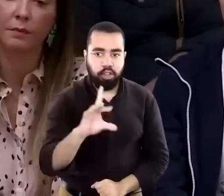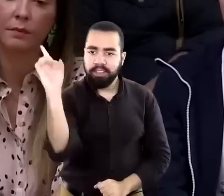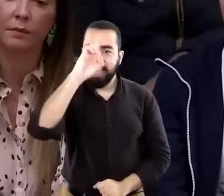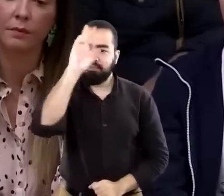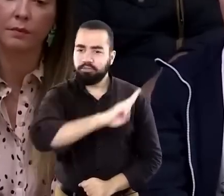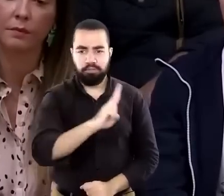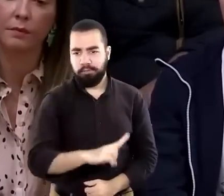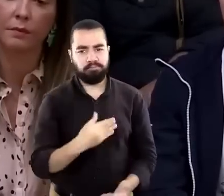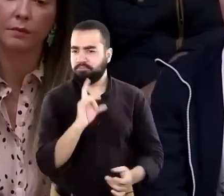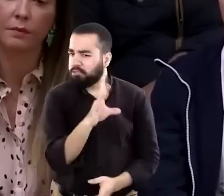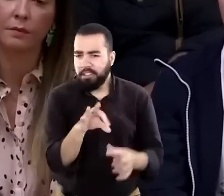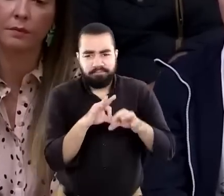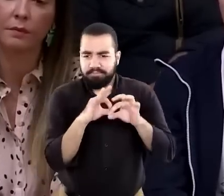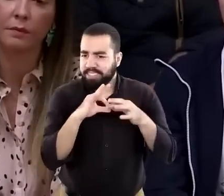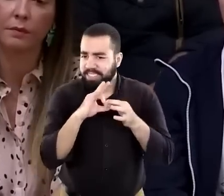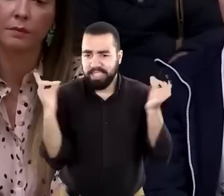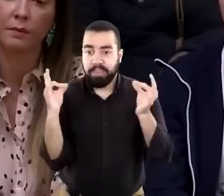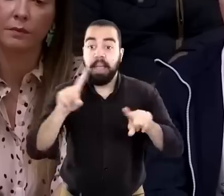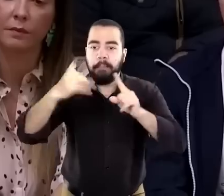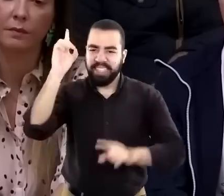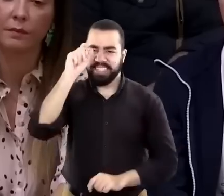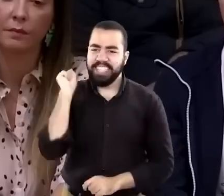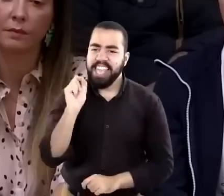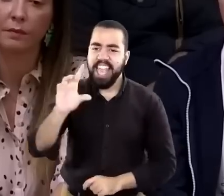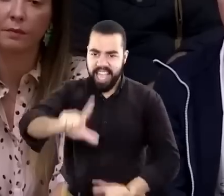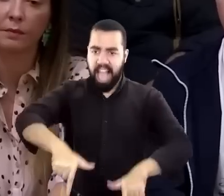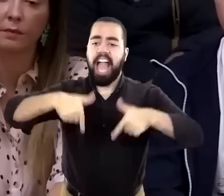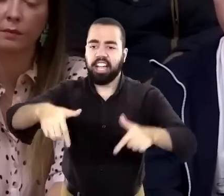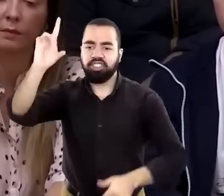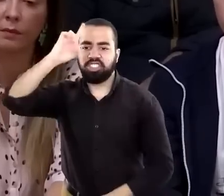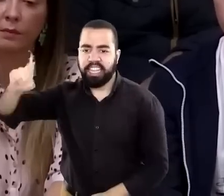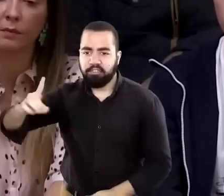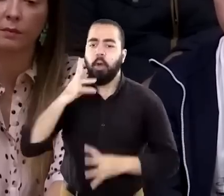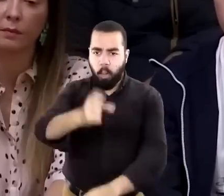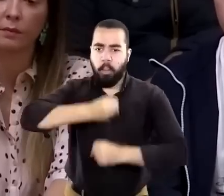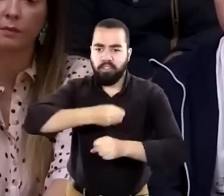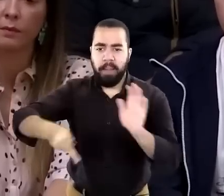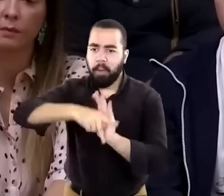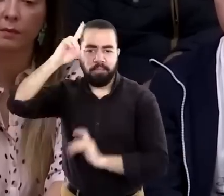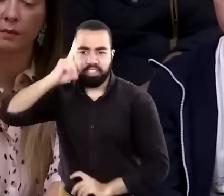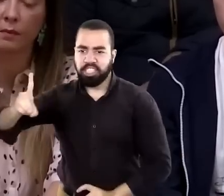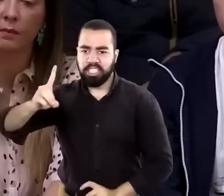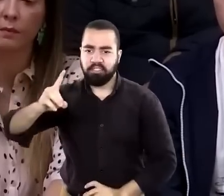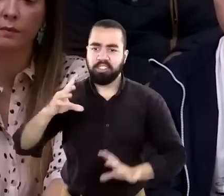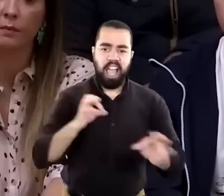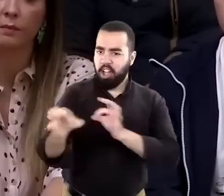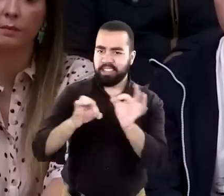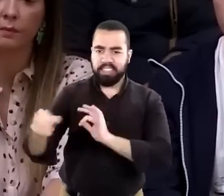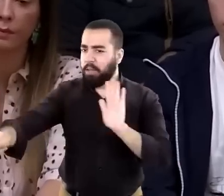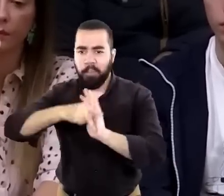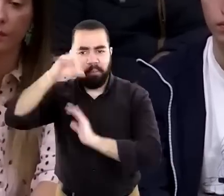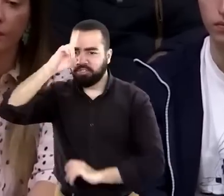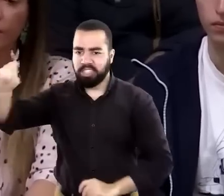que Deus levantou para esta obra. Mas quem faz é Deus. Os recursos vêm de Deus, o poder vem de Deus, a destreza vem de Deus,